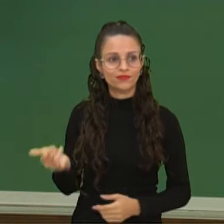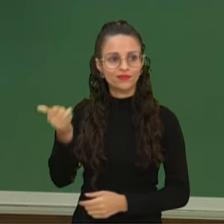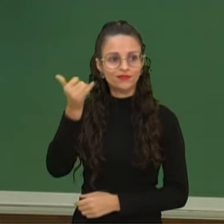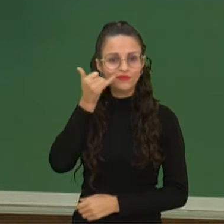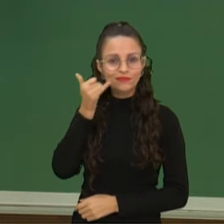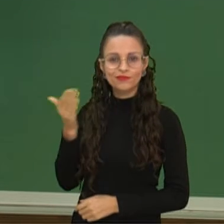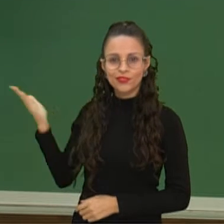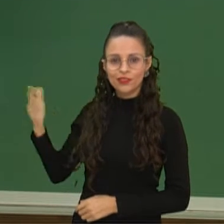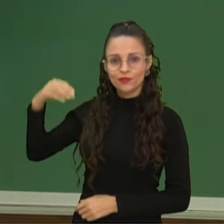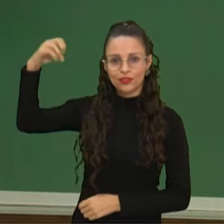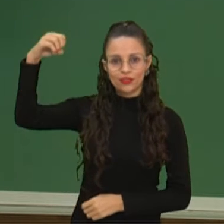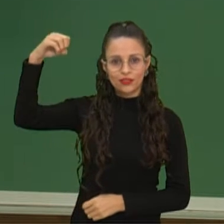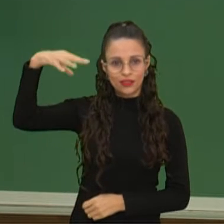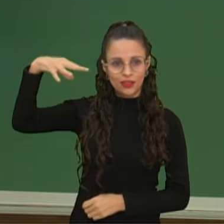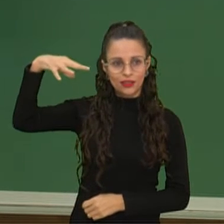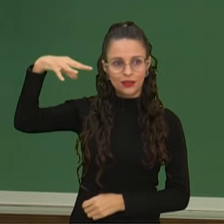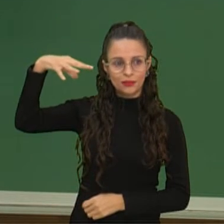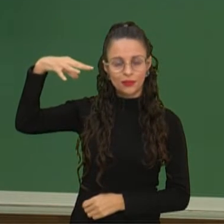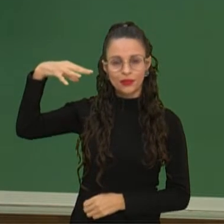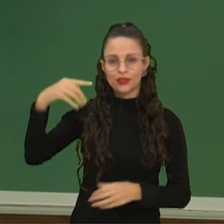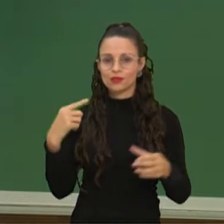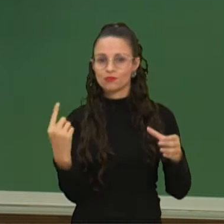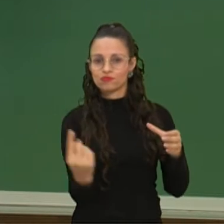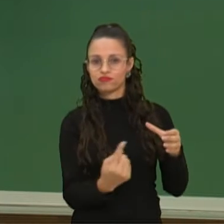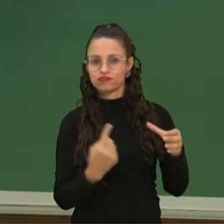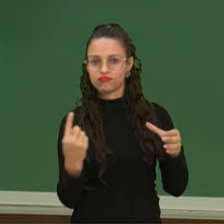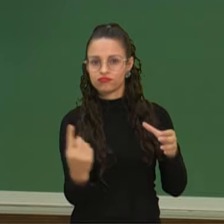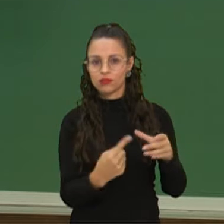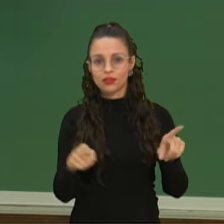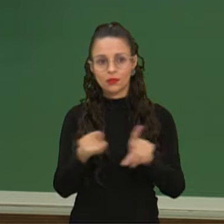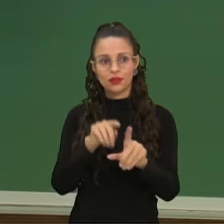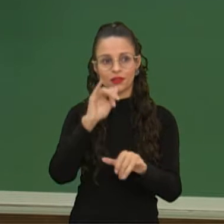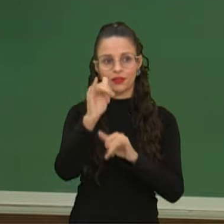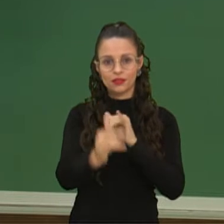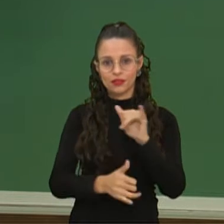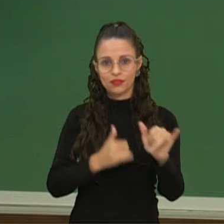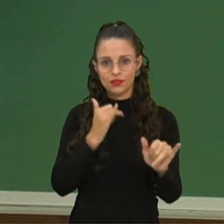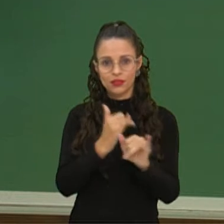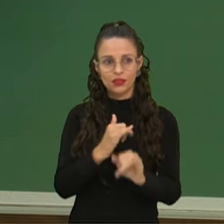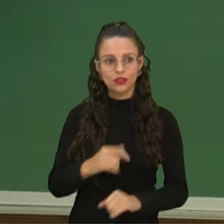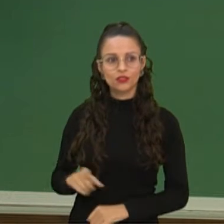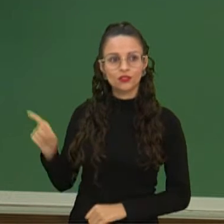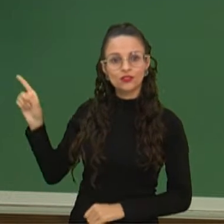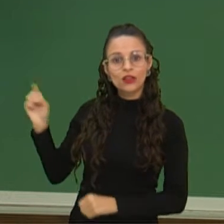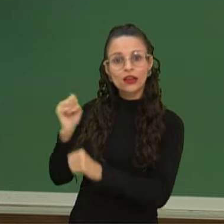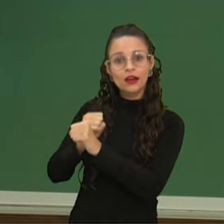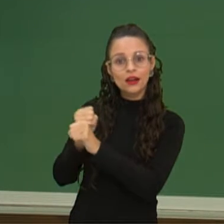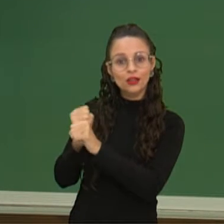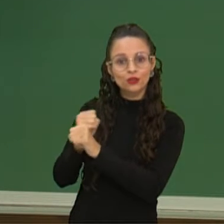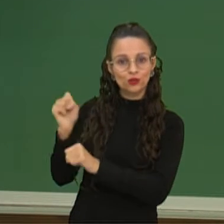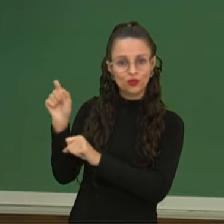telefone, lâmpada, micro-ondas e a internet. E aqui no canto, nós temos os anos.